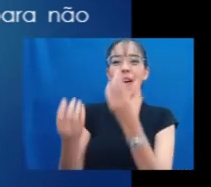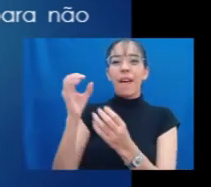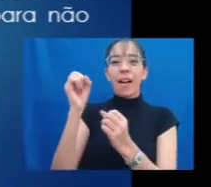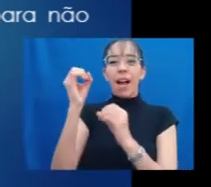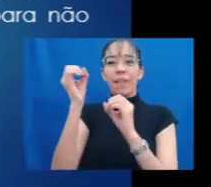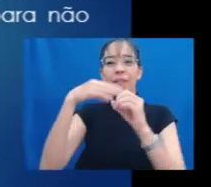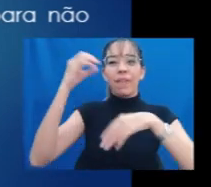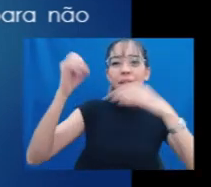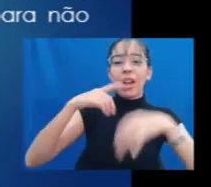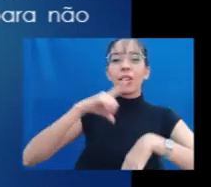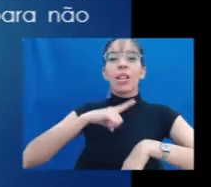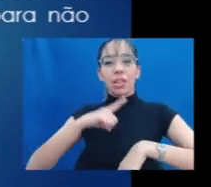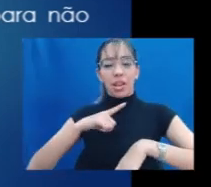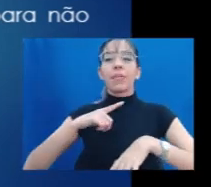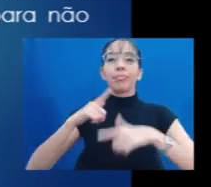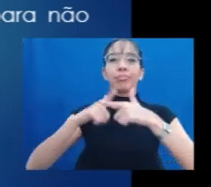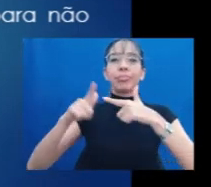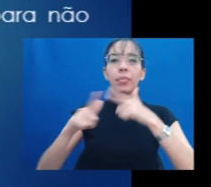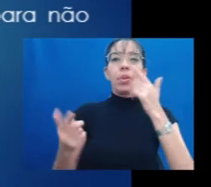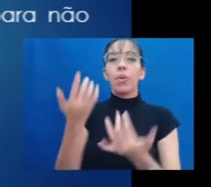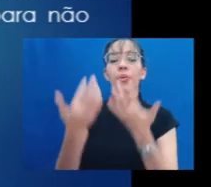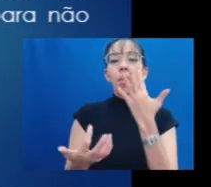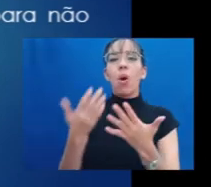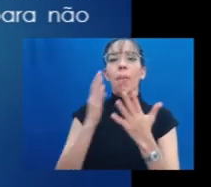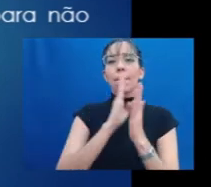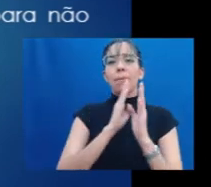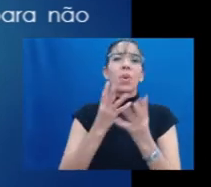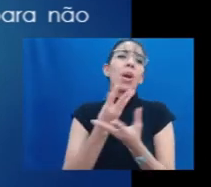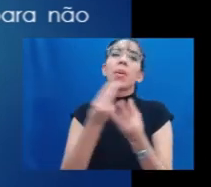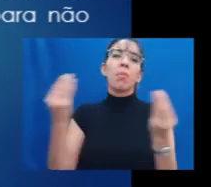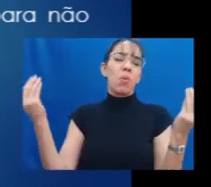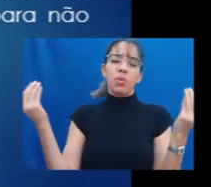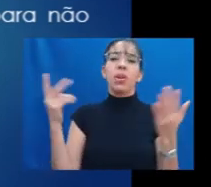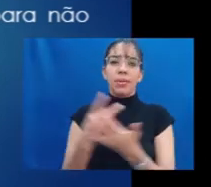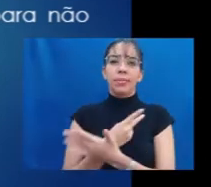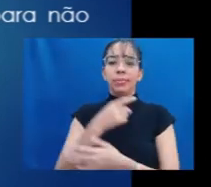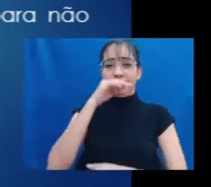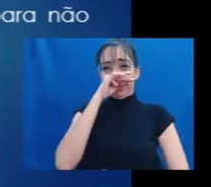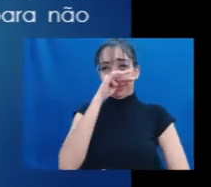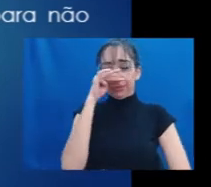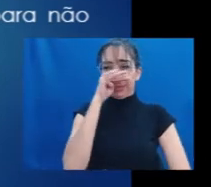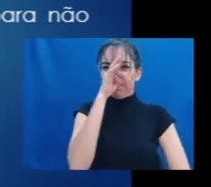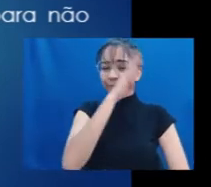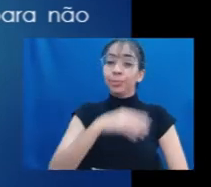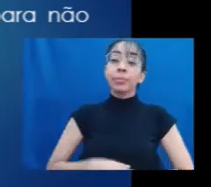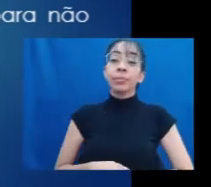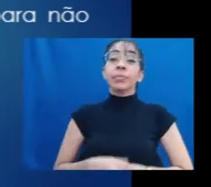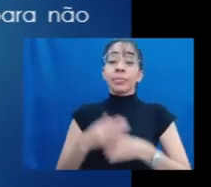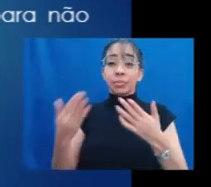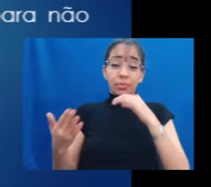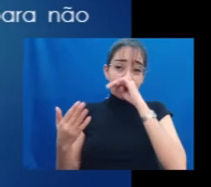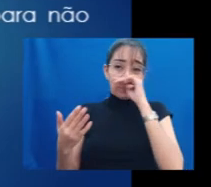de vidas, né, de jovens, inclusive, a gente pode, né, lembrar aí nos últimos tempos, né, saindo aí do